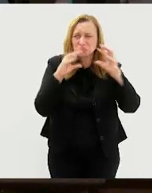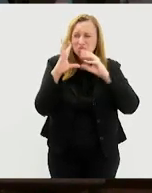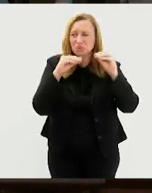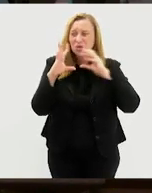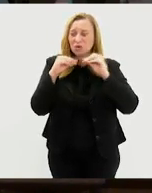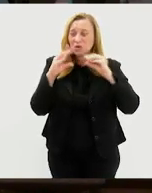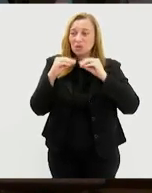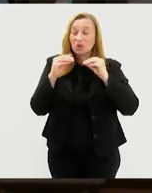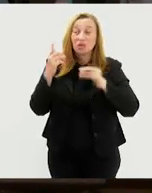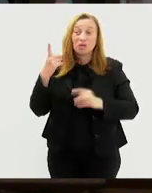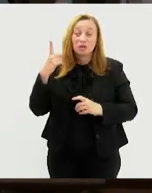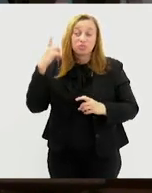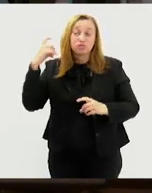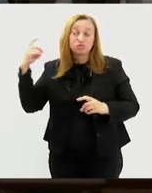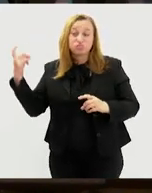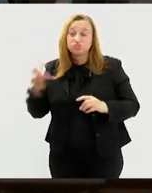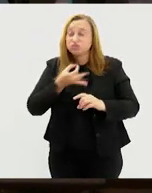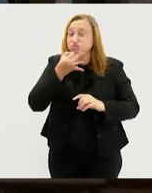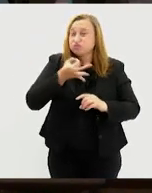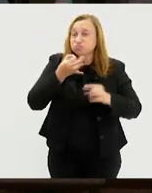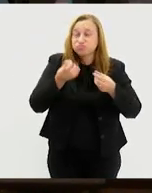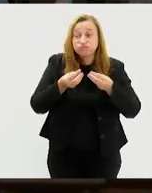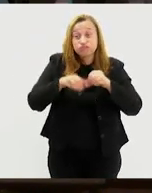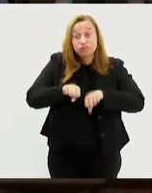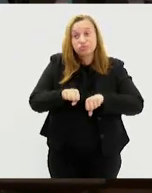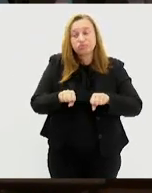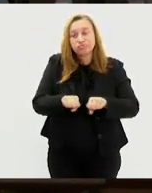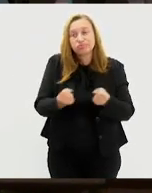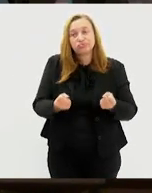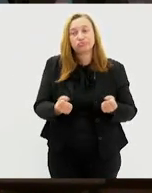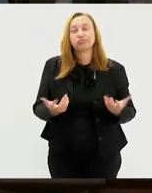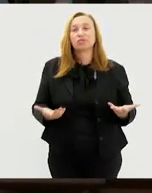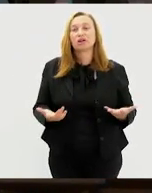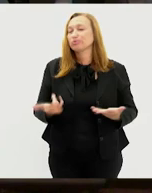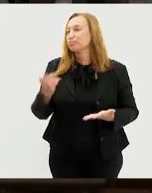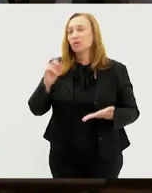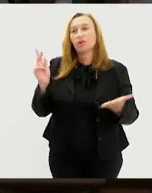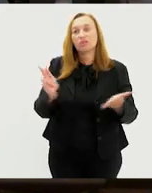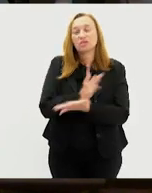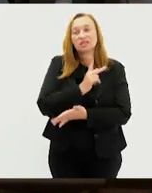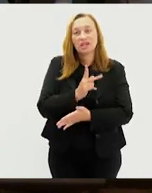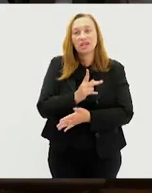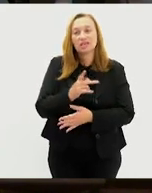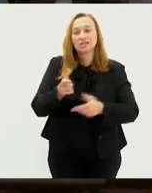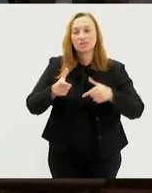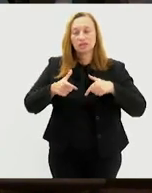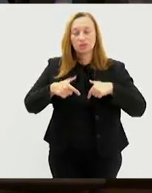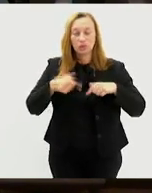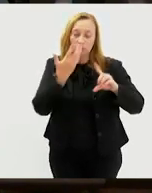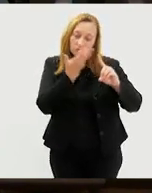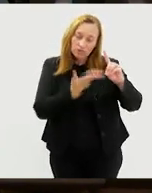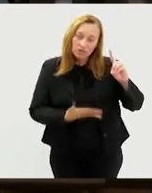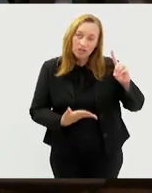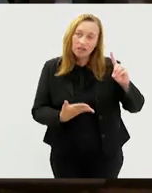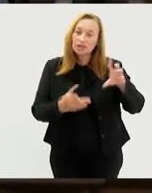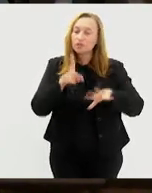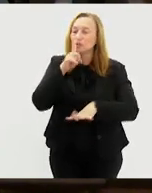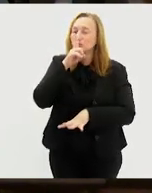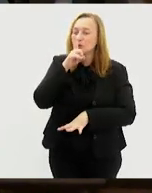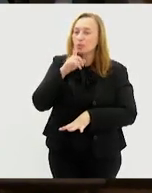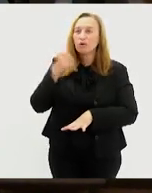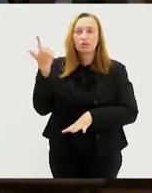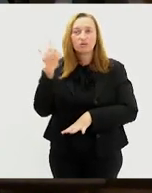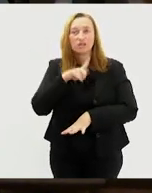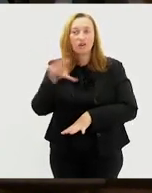prejudica o que não acontece em sessão solene que as pessoas ficam mais em silêncio e aí a gente consegue ter um áudio mais